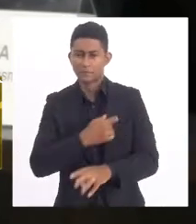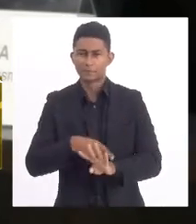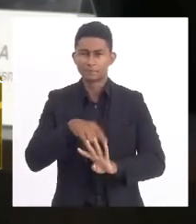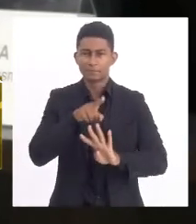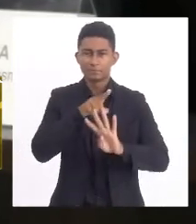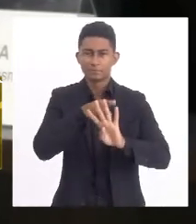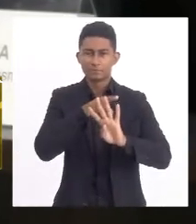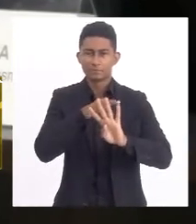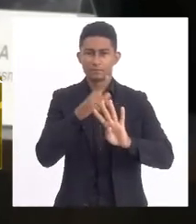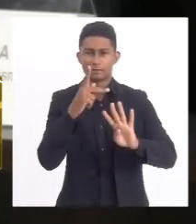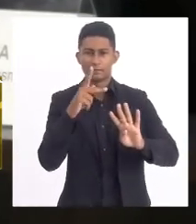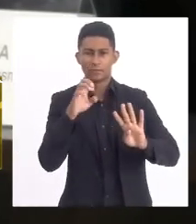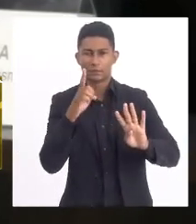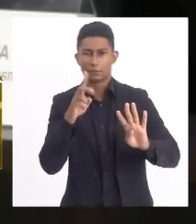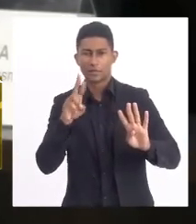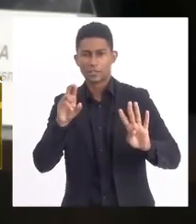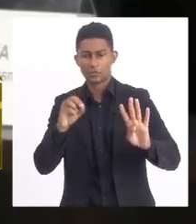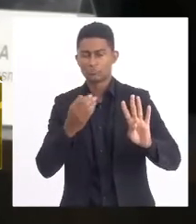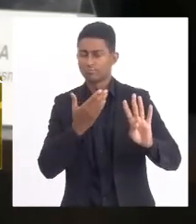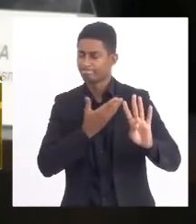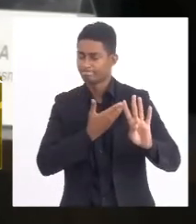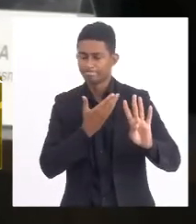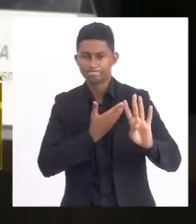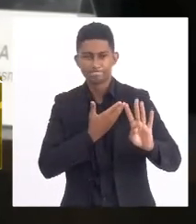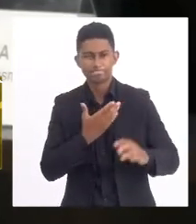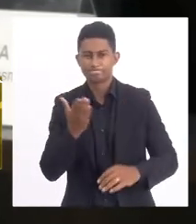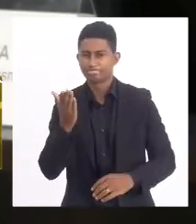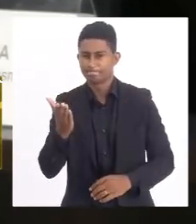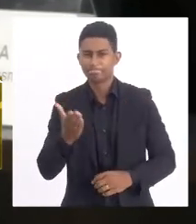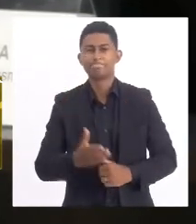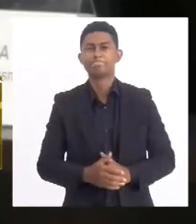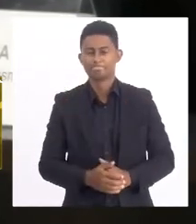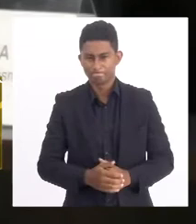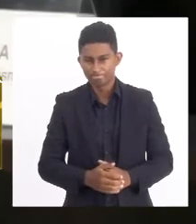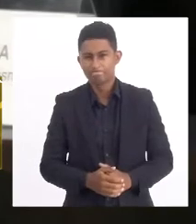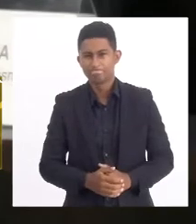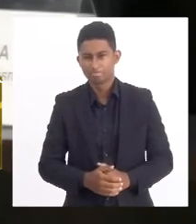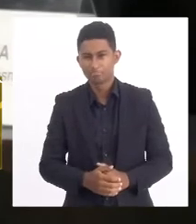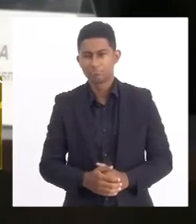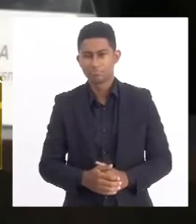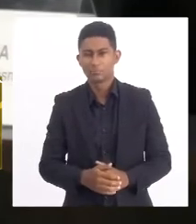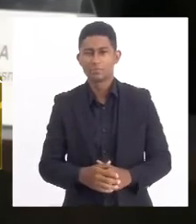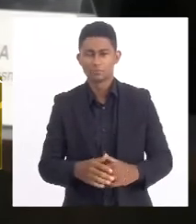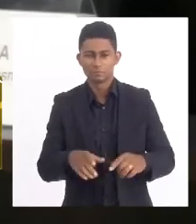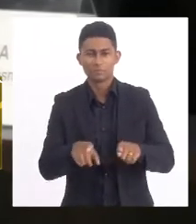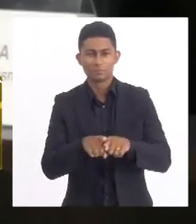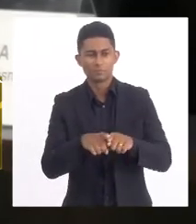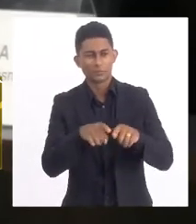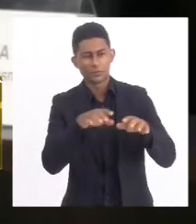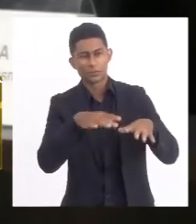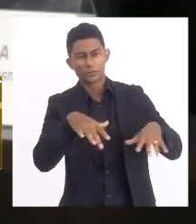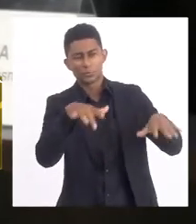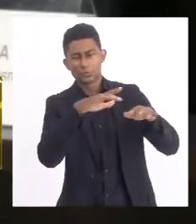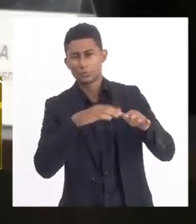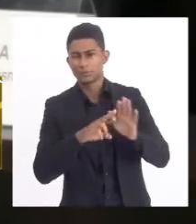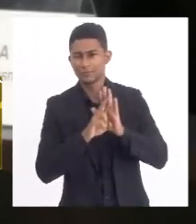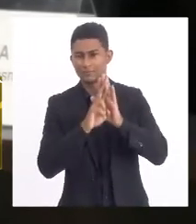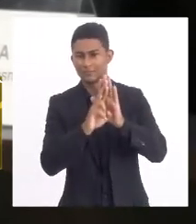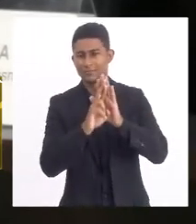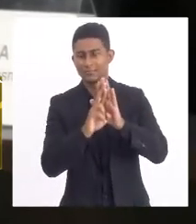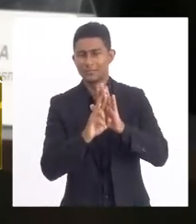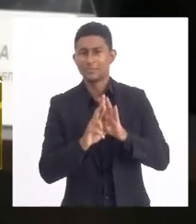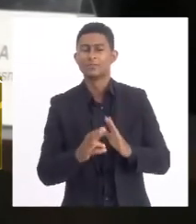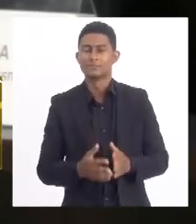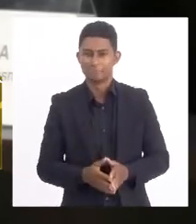e da apresenta um grande amigo e que eu cumprimentando-o pelo cumprimento todos os demais representantes aqui